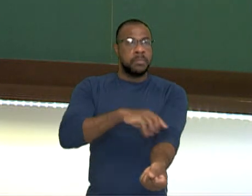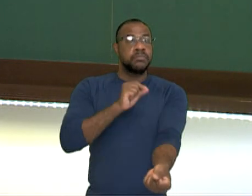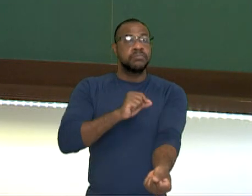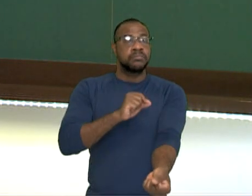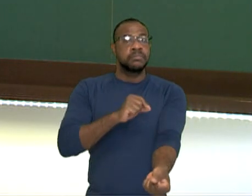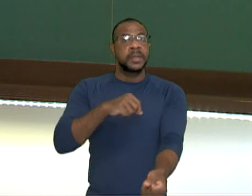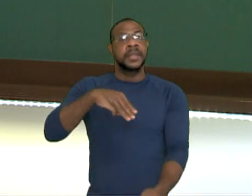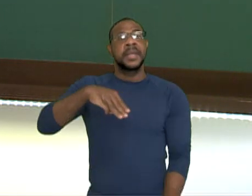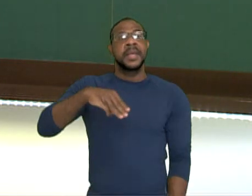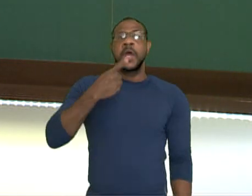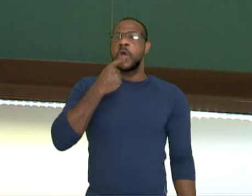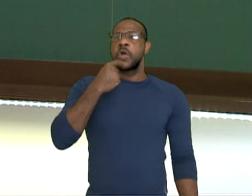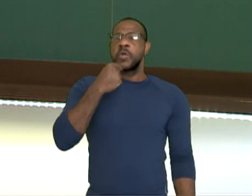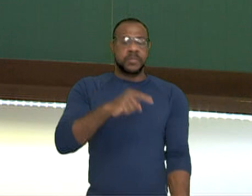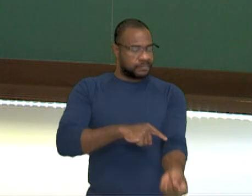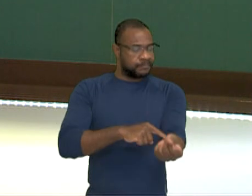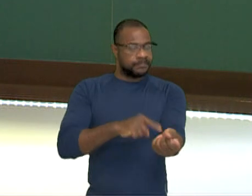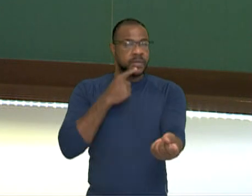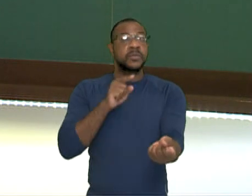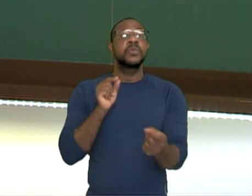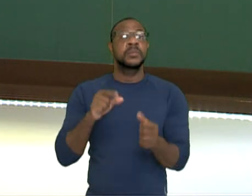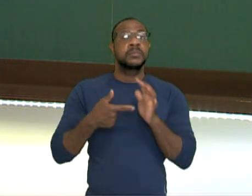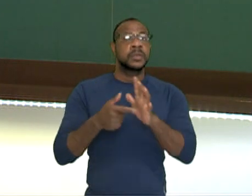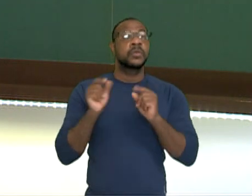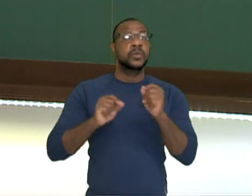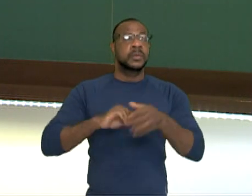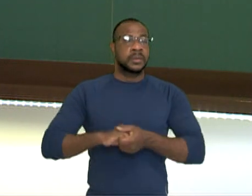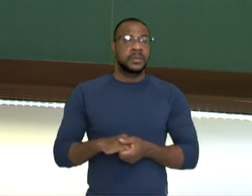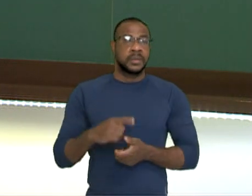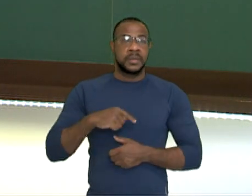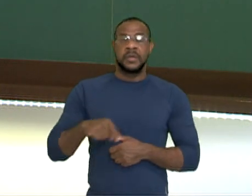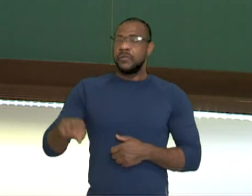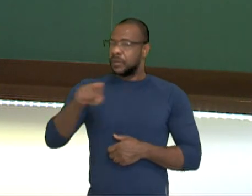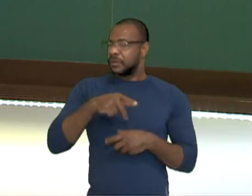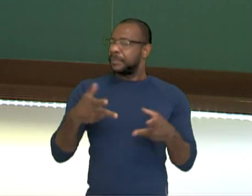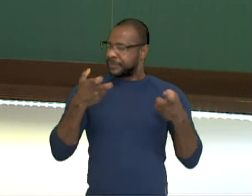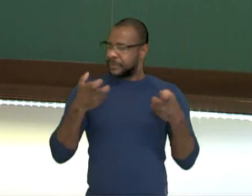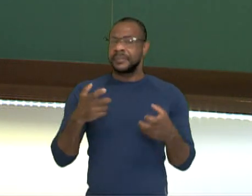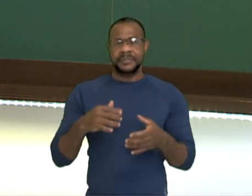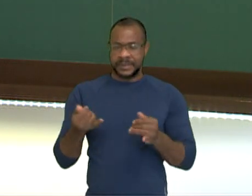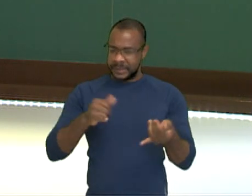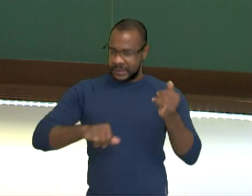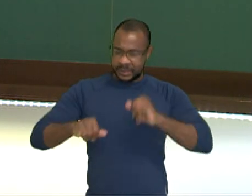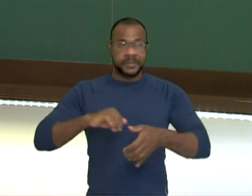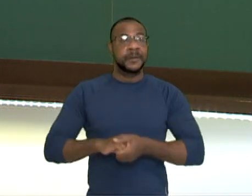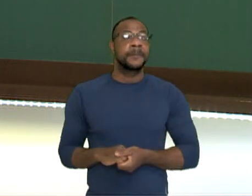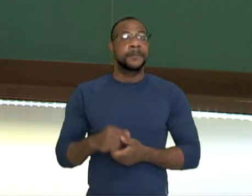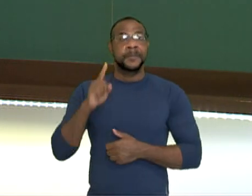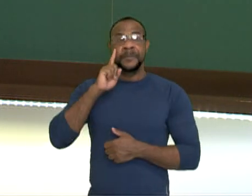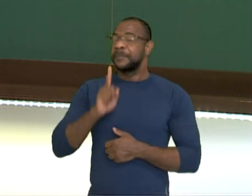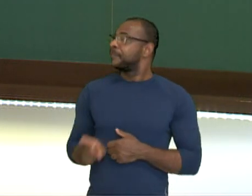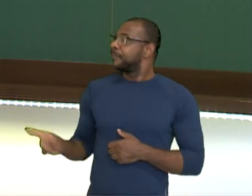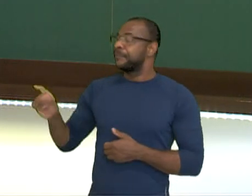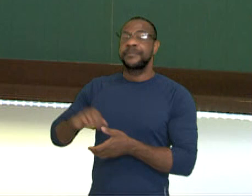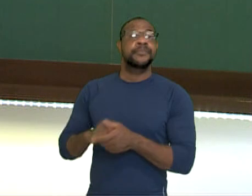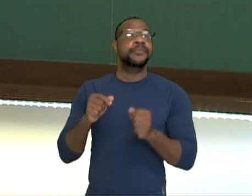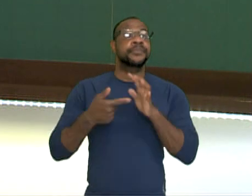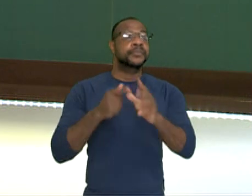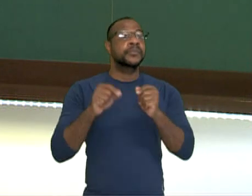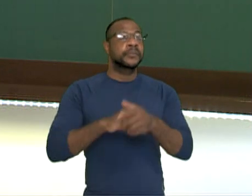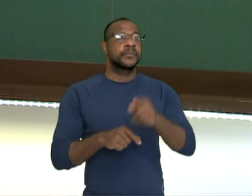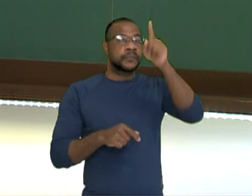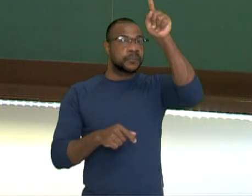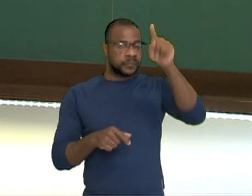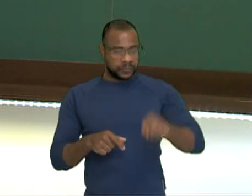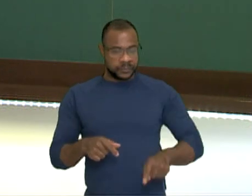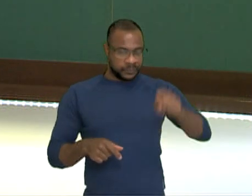é representada dessa forma, que provavelmente você que manja muito bem em química aí vai saber, está representado aqui